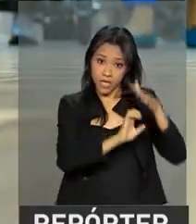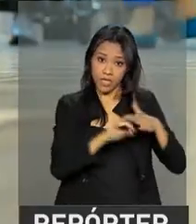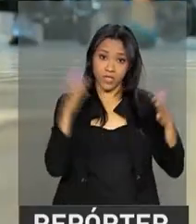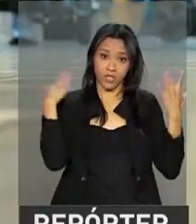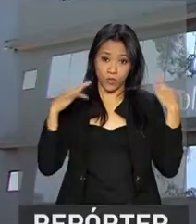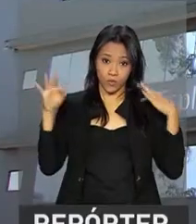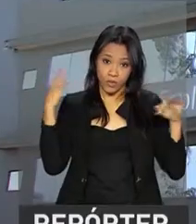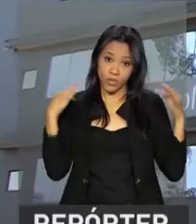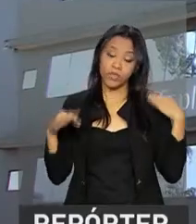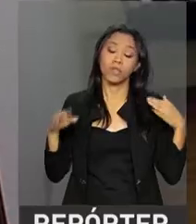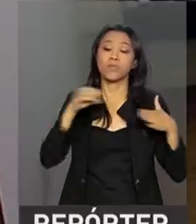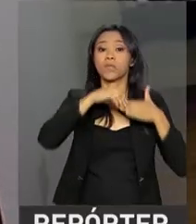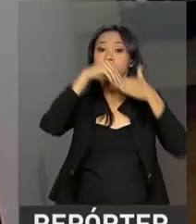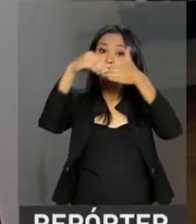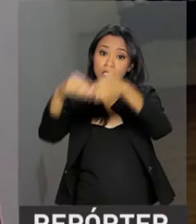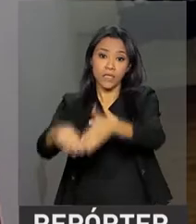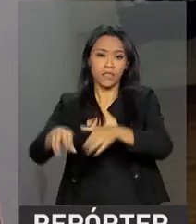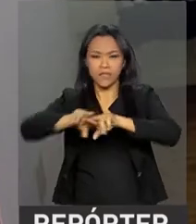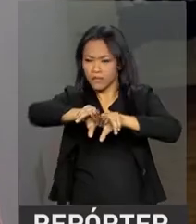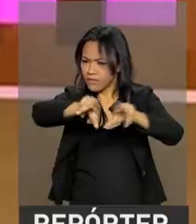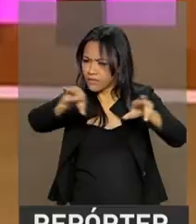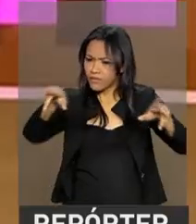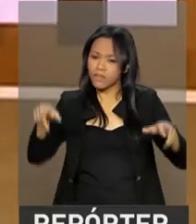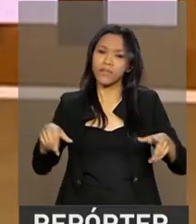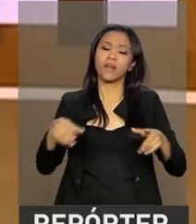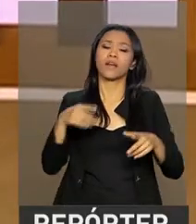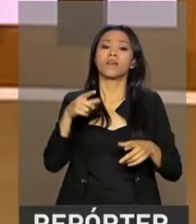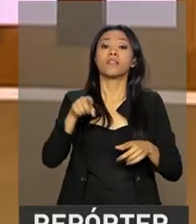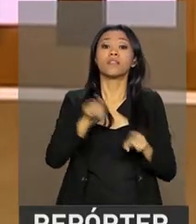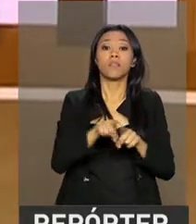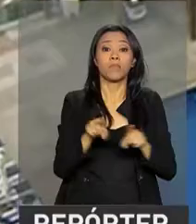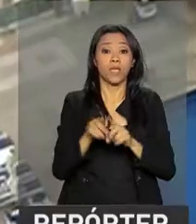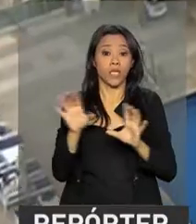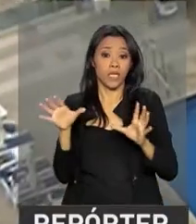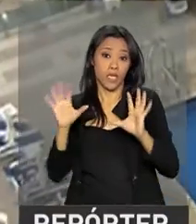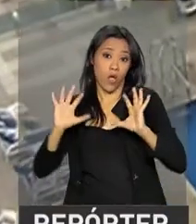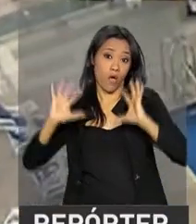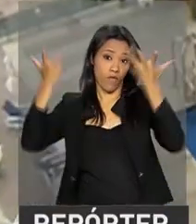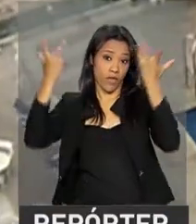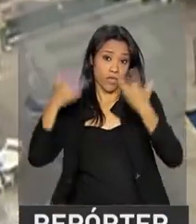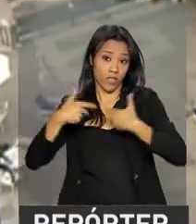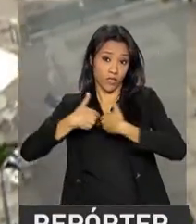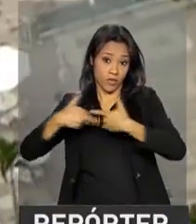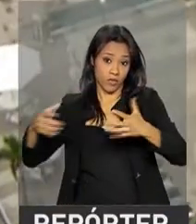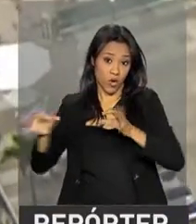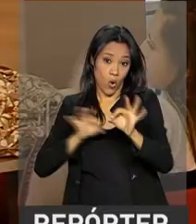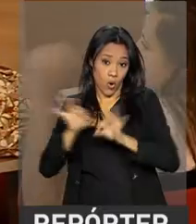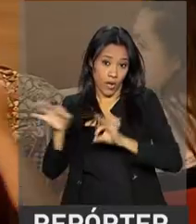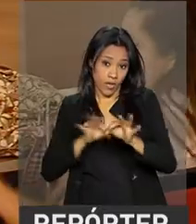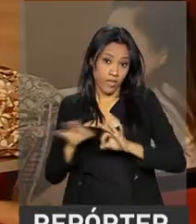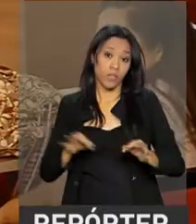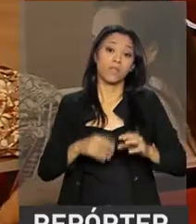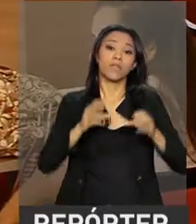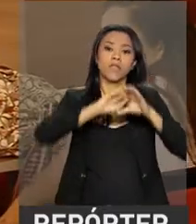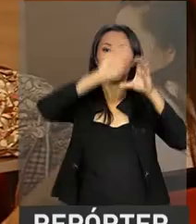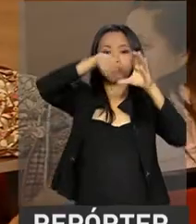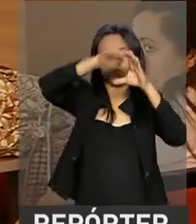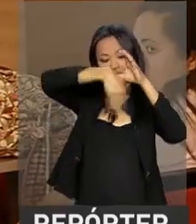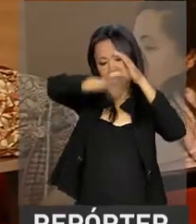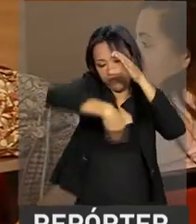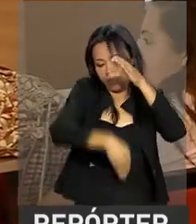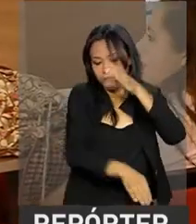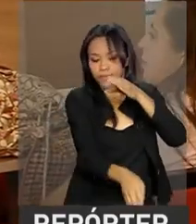transportadoras turísticas, hotéis e meios de hospedagem, organizadoras de eventos e parques temáticos. Estabelecimentos